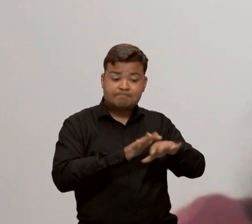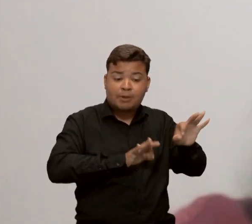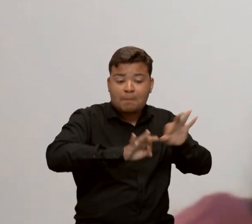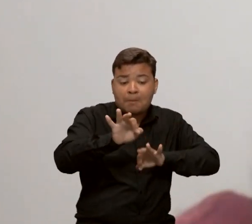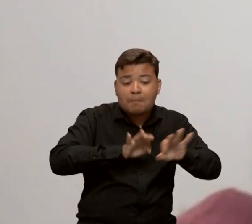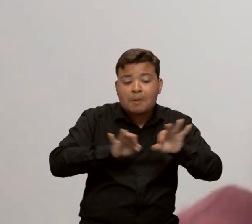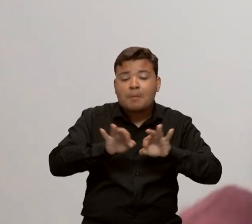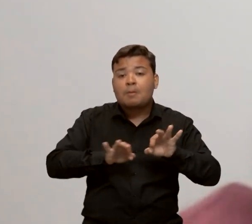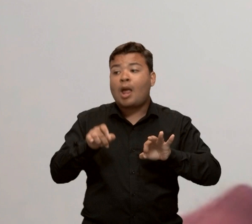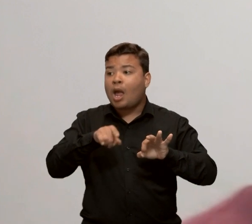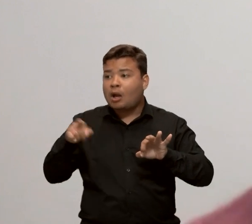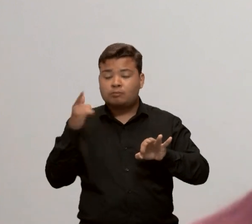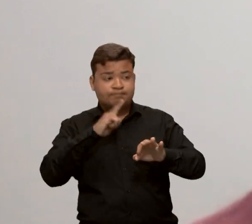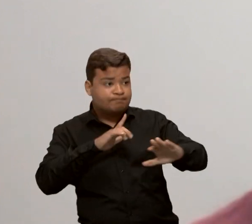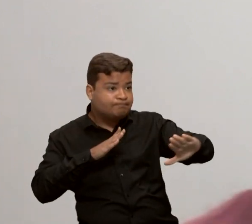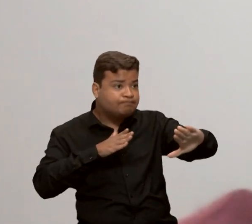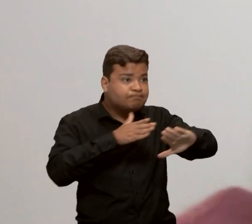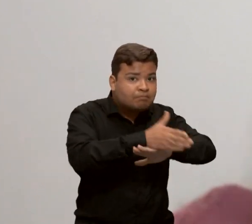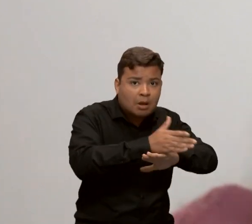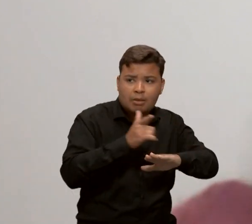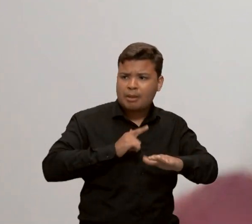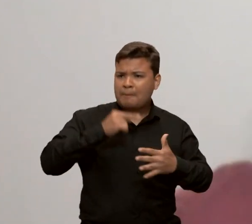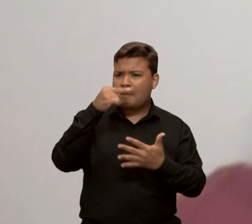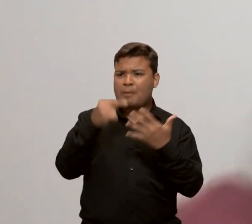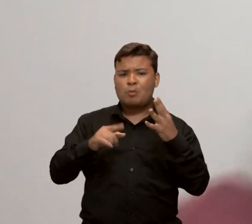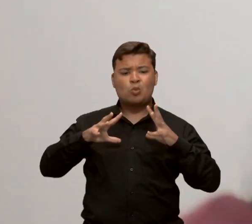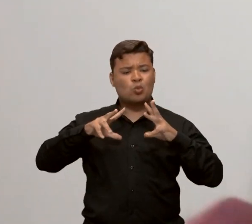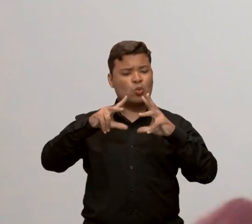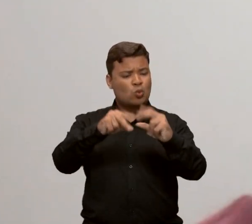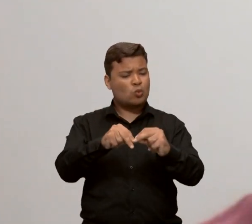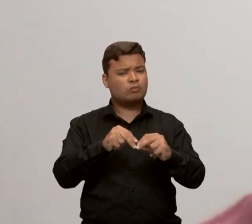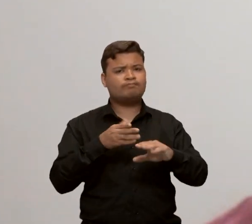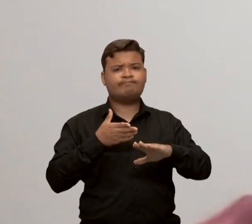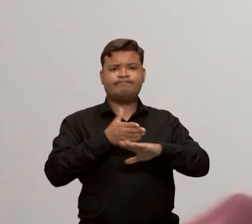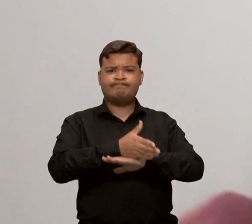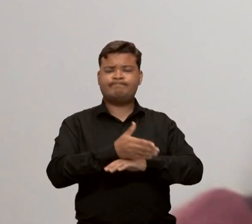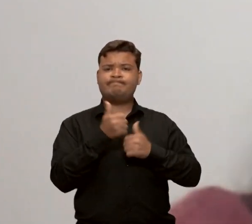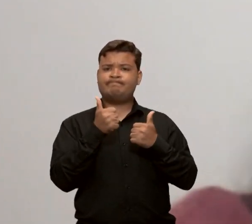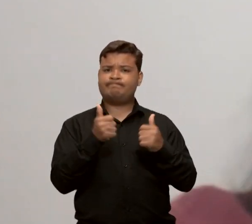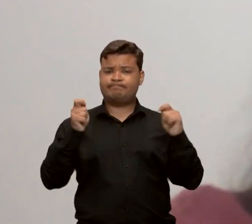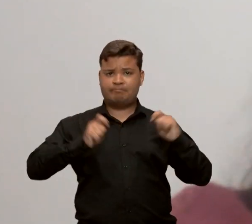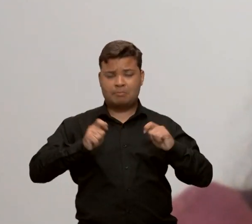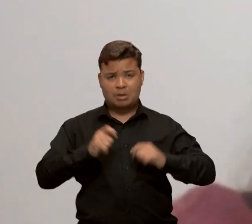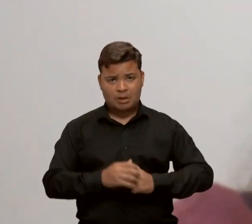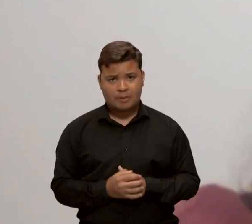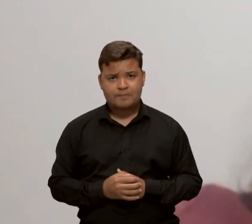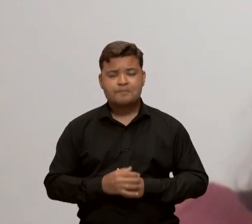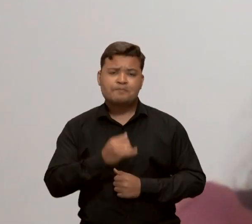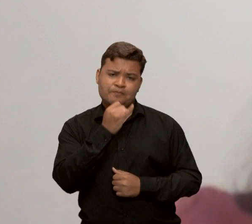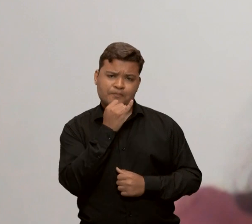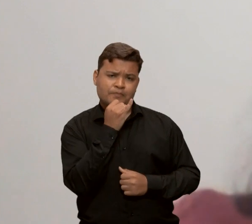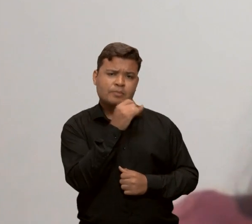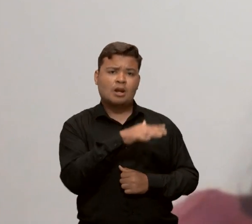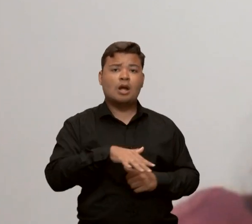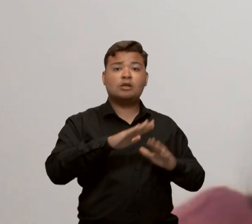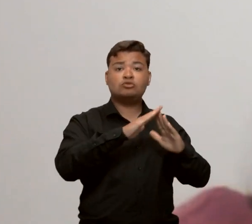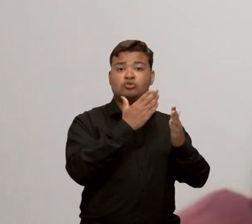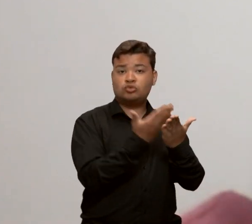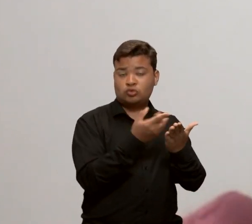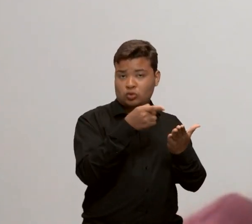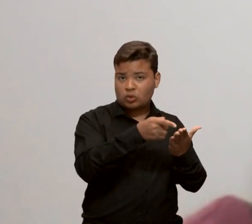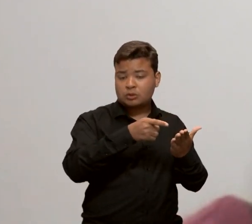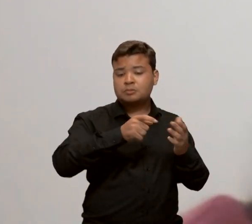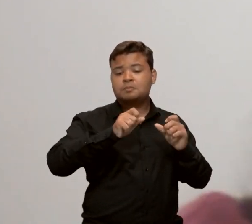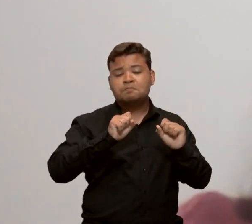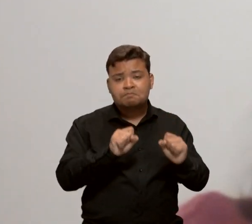possibilidades, né? No espaço escolar, por exemplo, Camila, nós podemos dar o espaço para